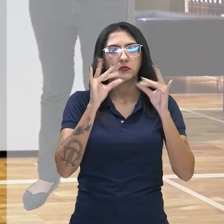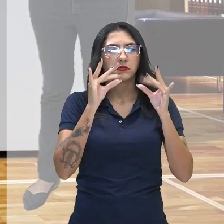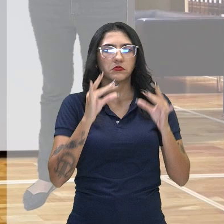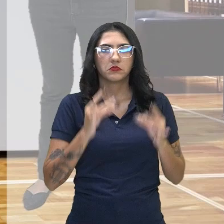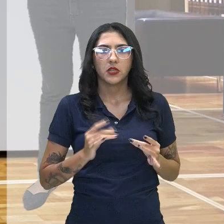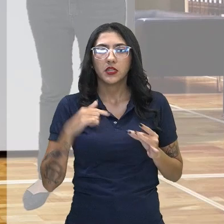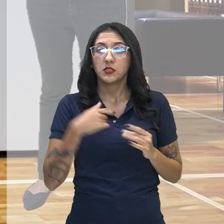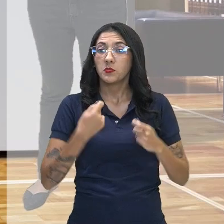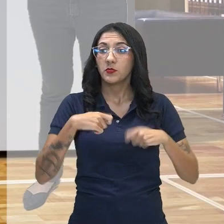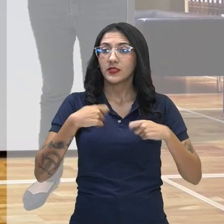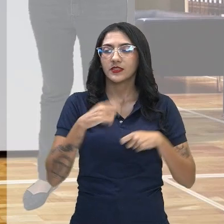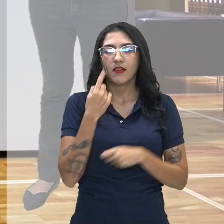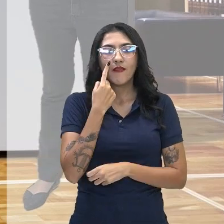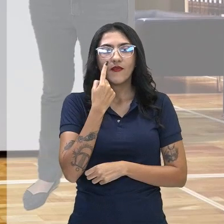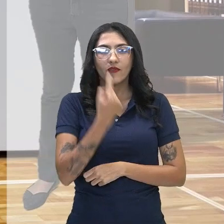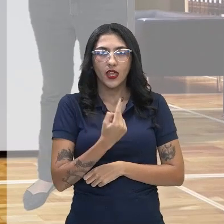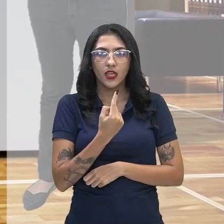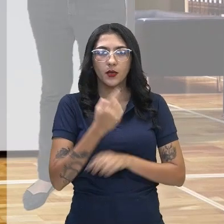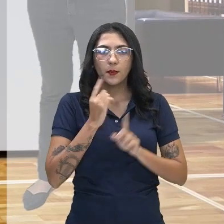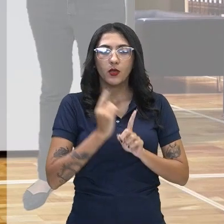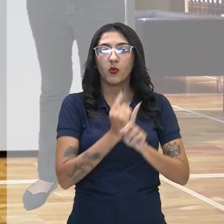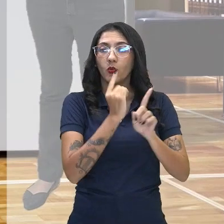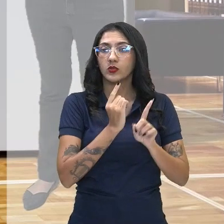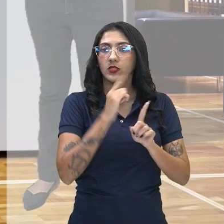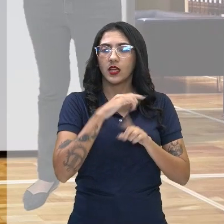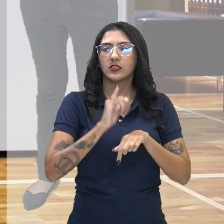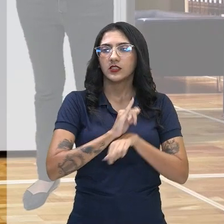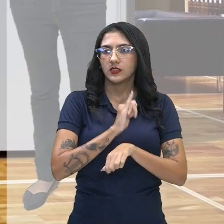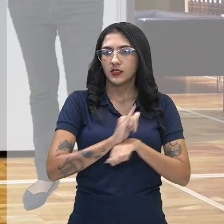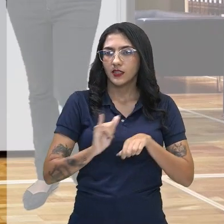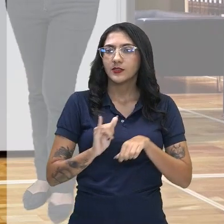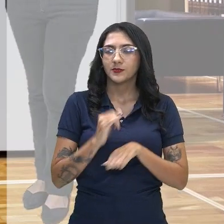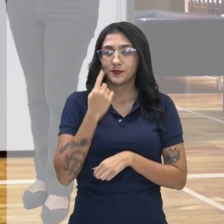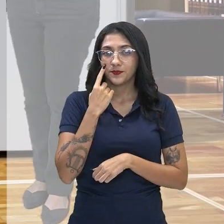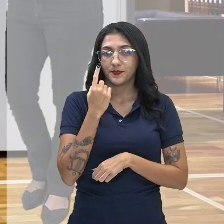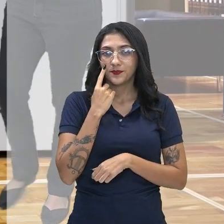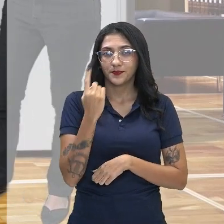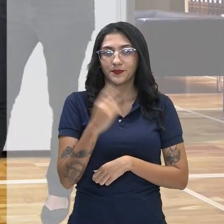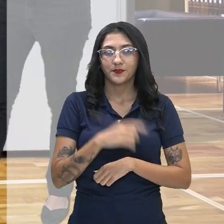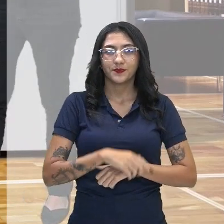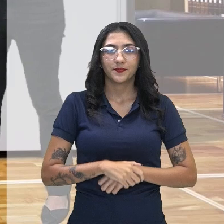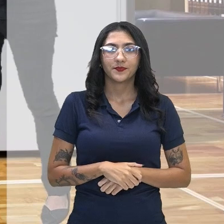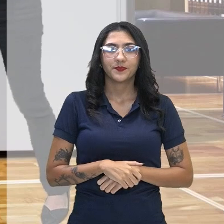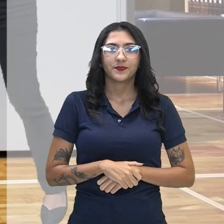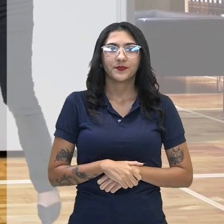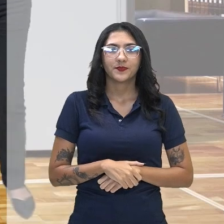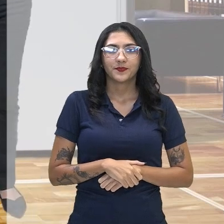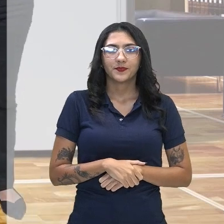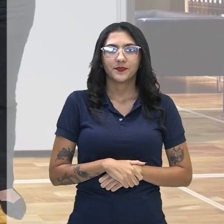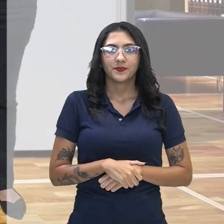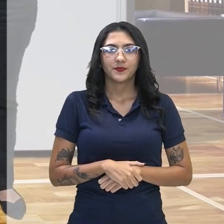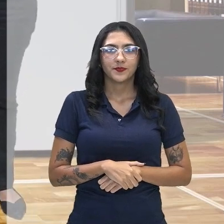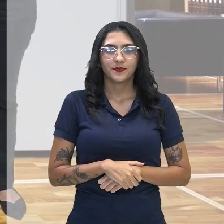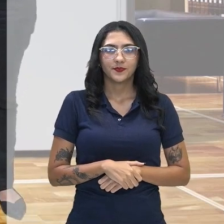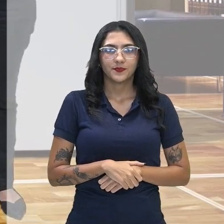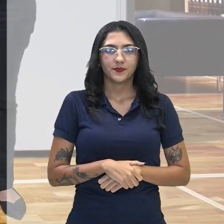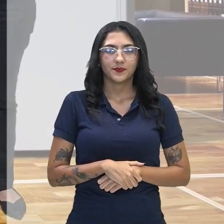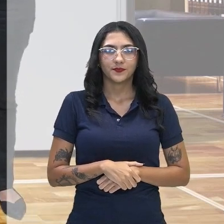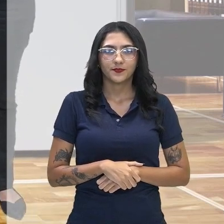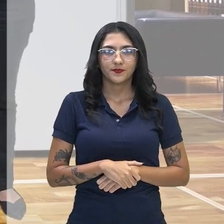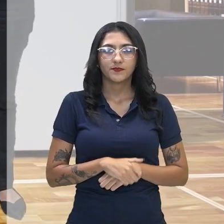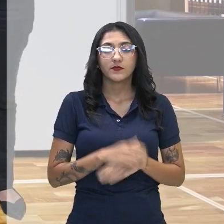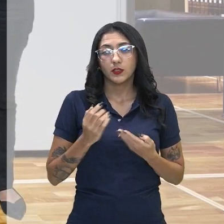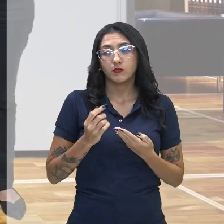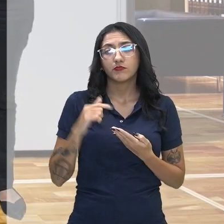precisa ver para utilizar essa estratégia de leitura? Acompanhe aqui comigo, então. Olha só, quando a gente vai utilizar